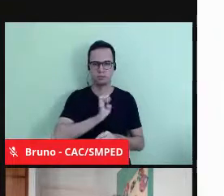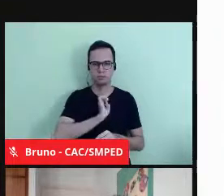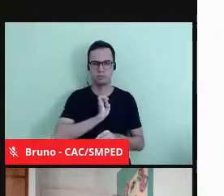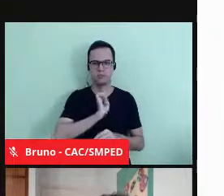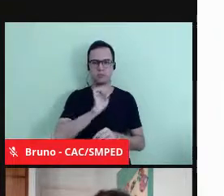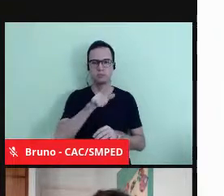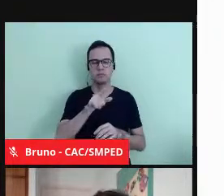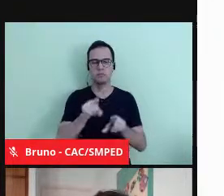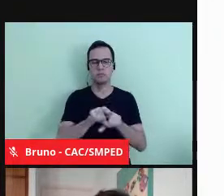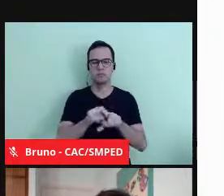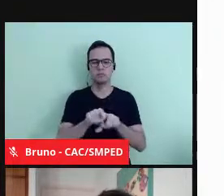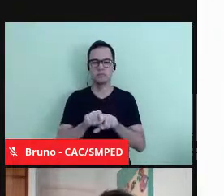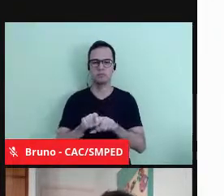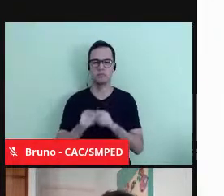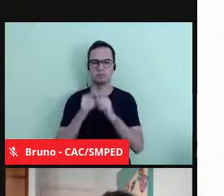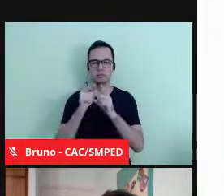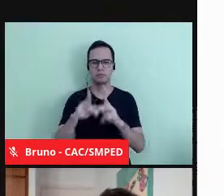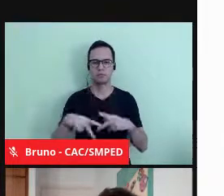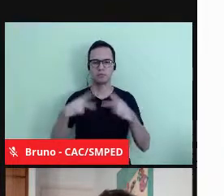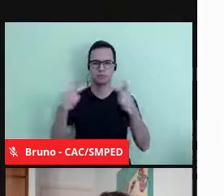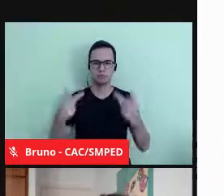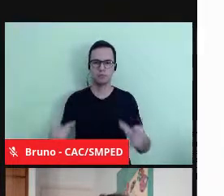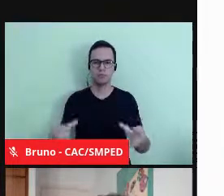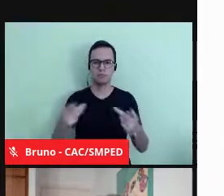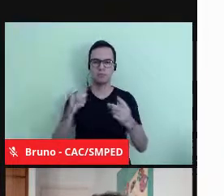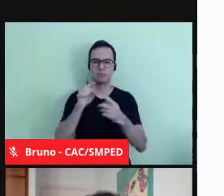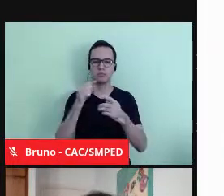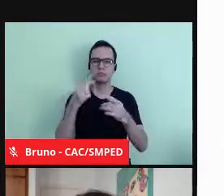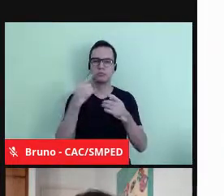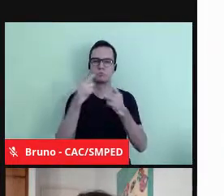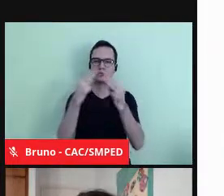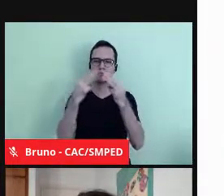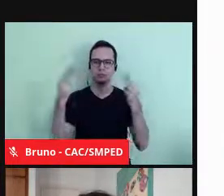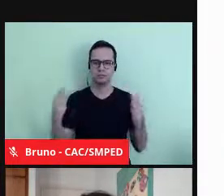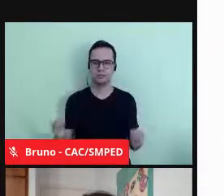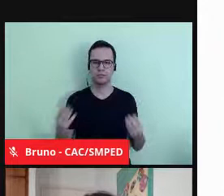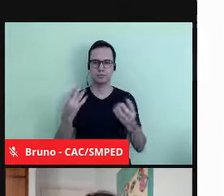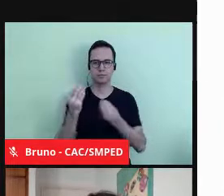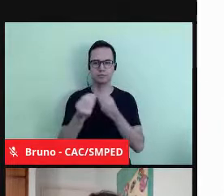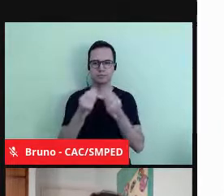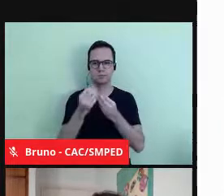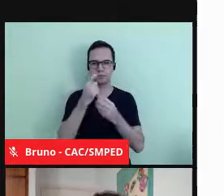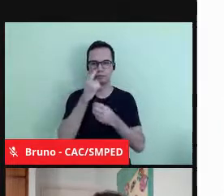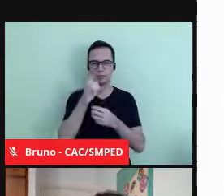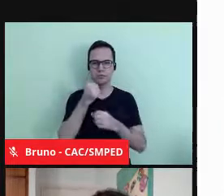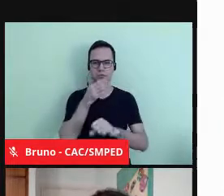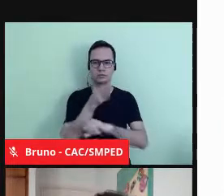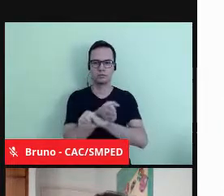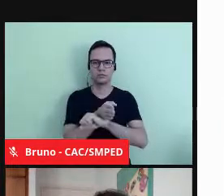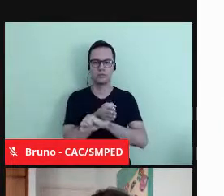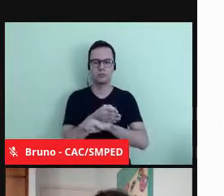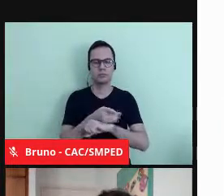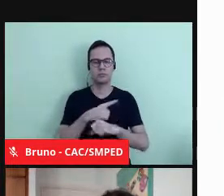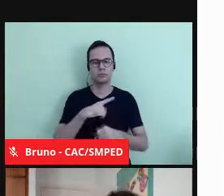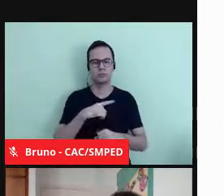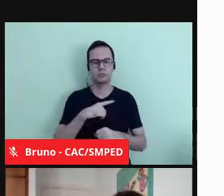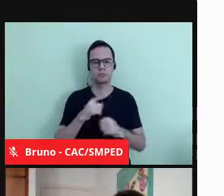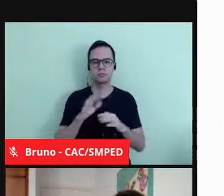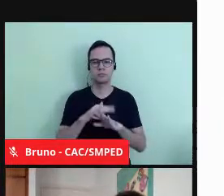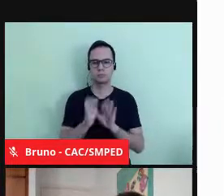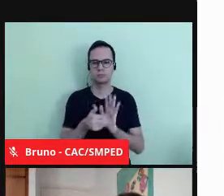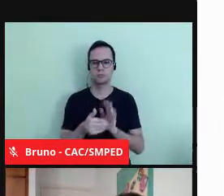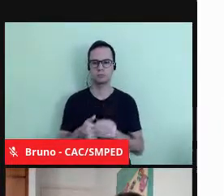aqui no museu para a gente entender o que é esse sistema de acessibilidade que a gente está implantando nesse momento